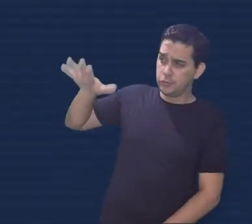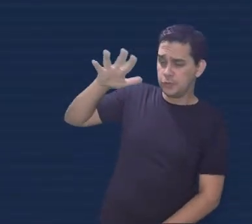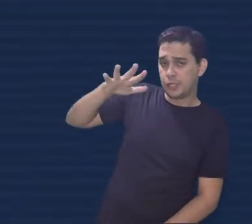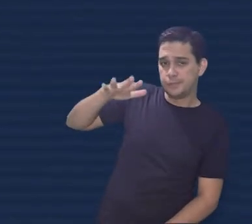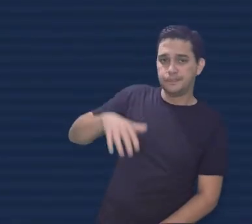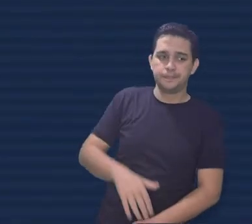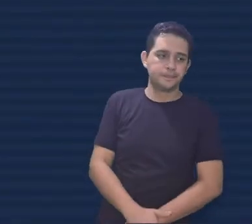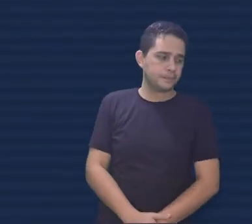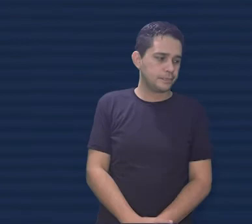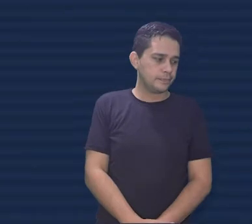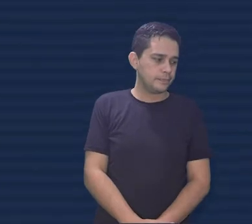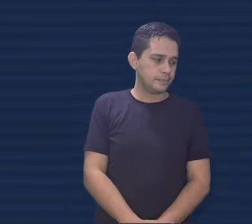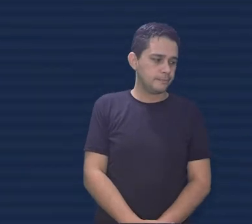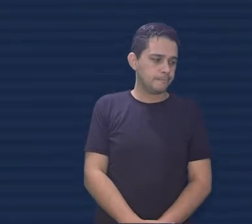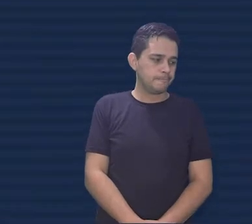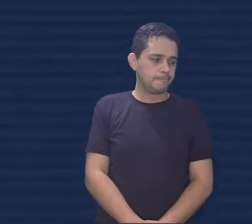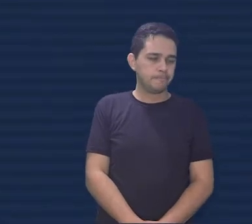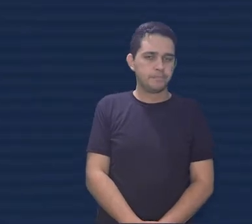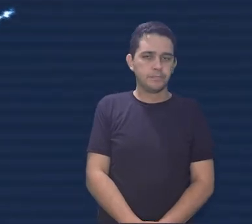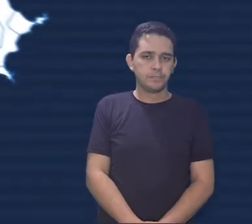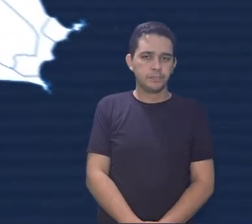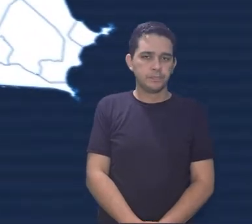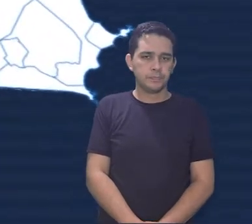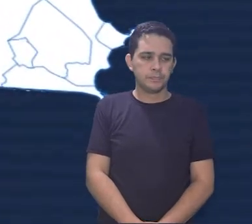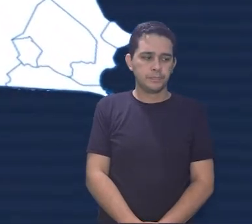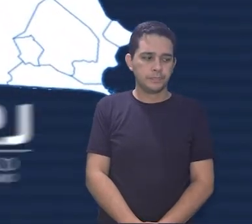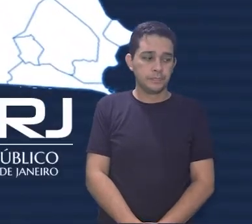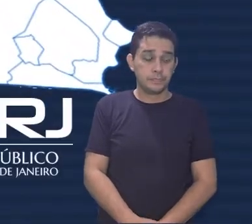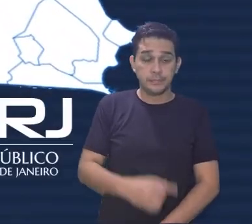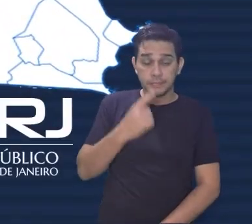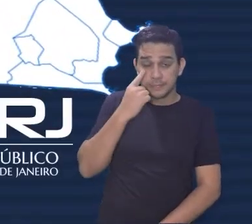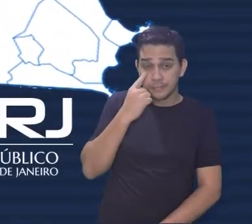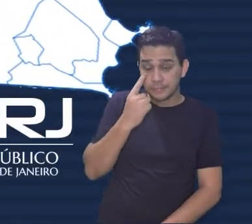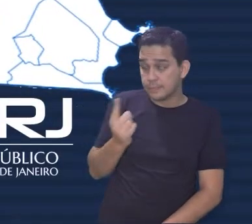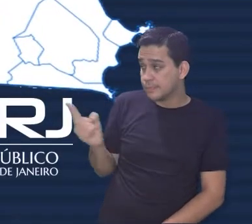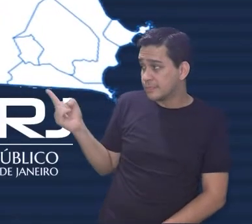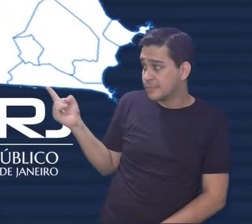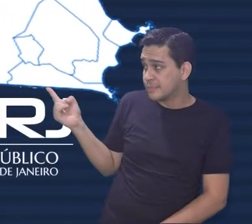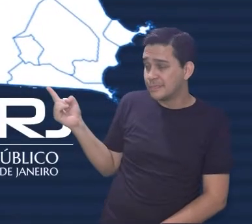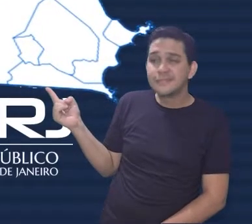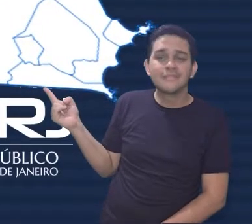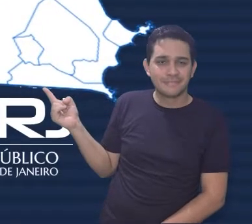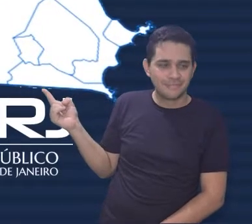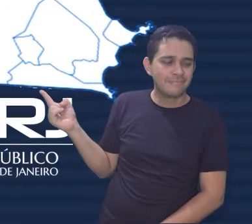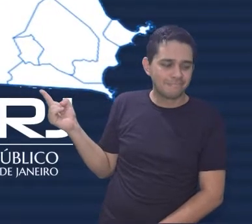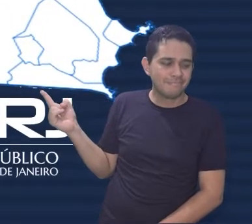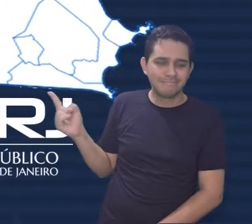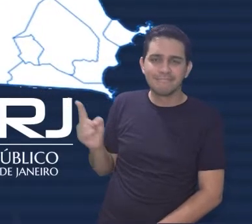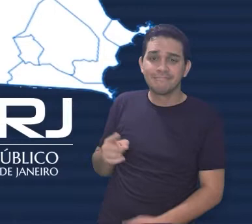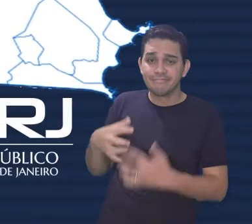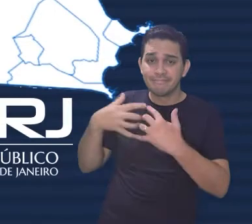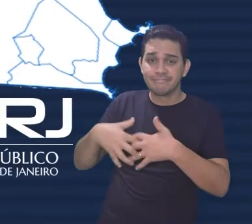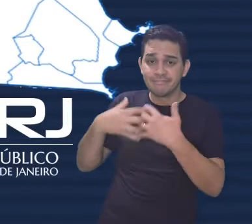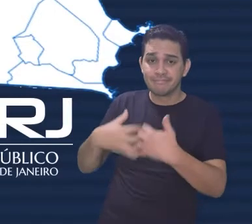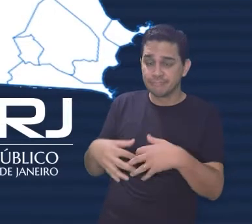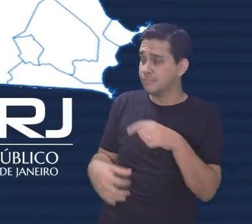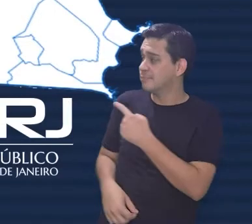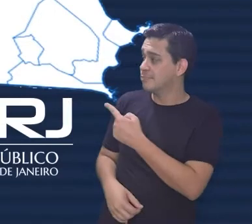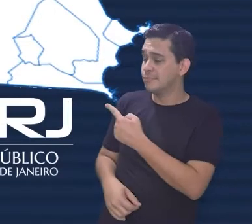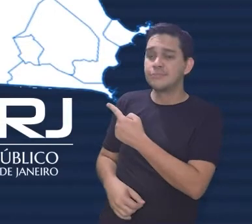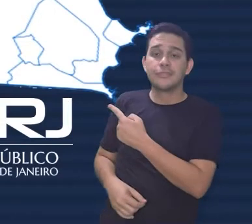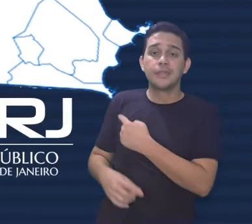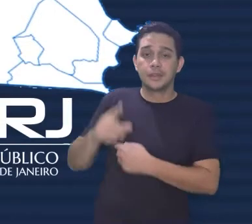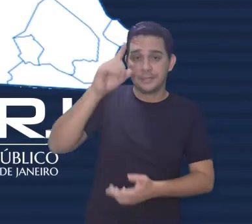Em Petrópolis, na região serrana do Rio, o MPRJ obteve na Justiça decisão para a criação de uma